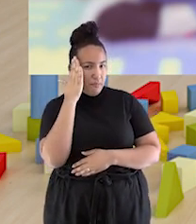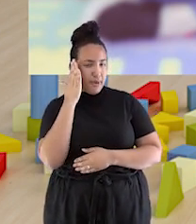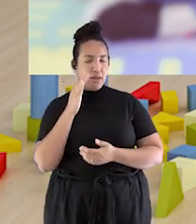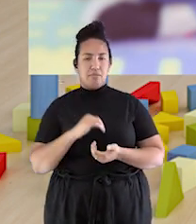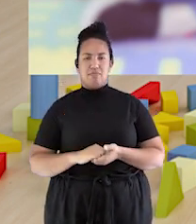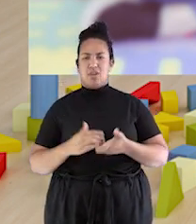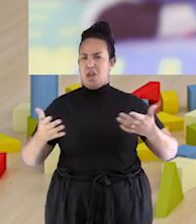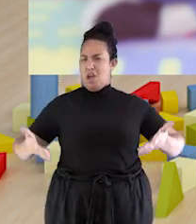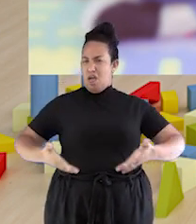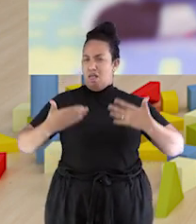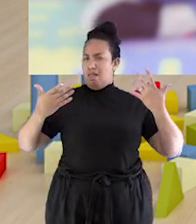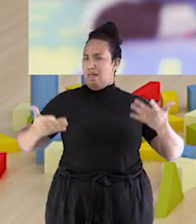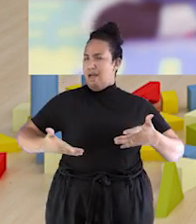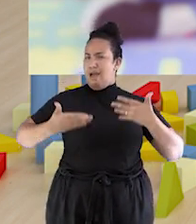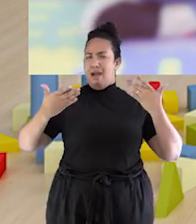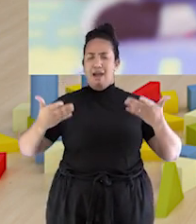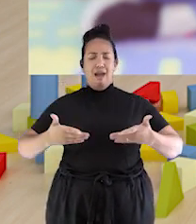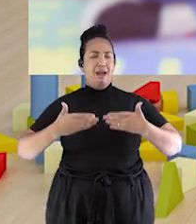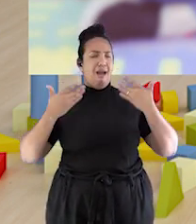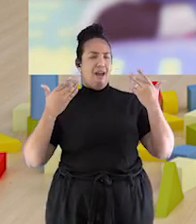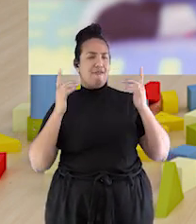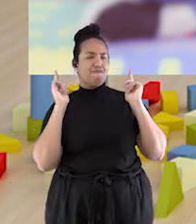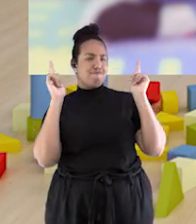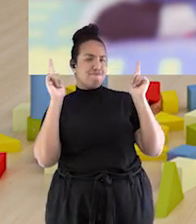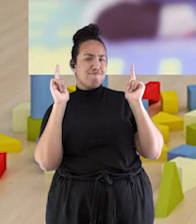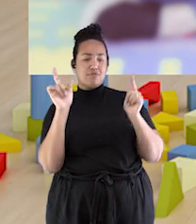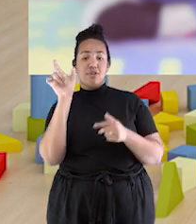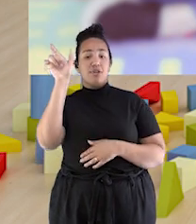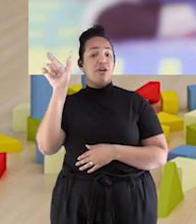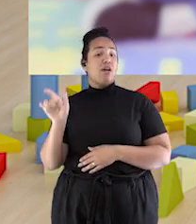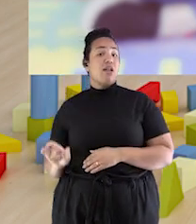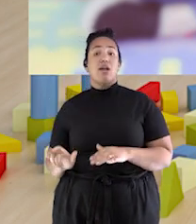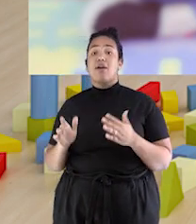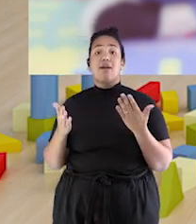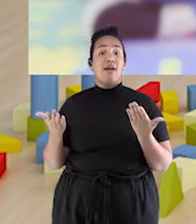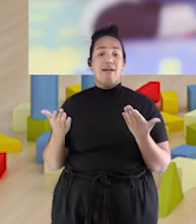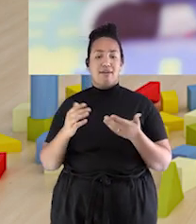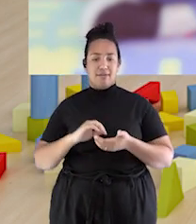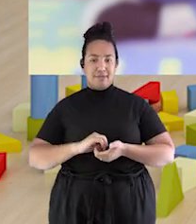é muito animada, extrovertida. Quem é?